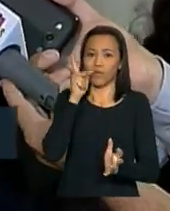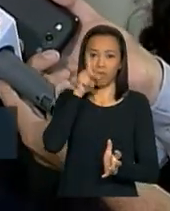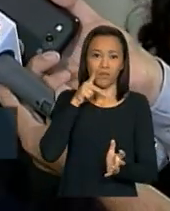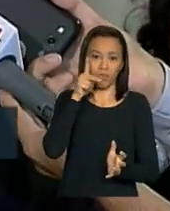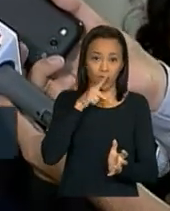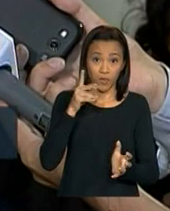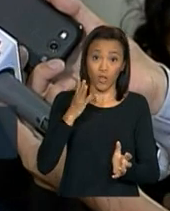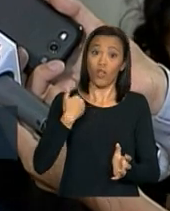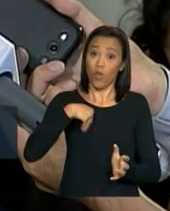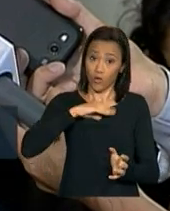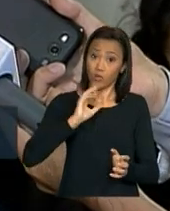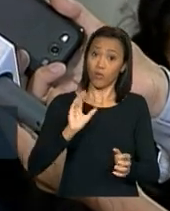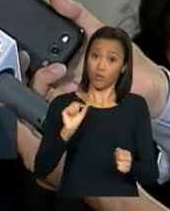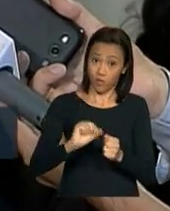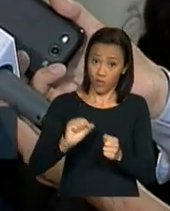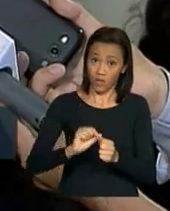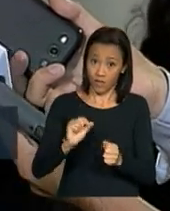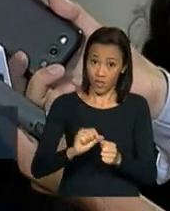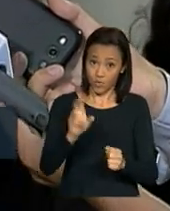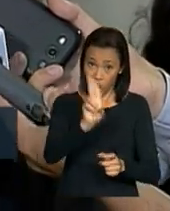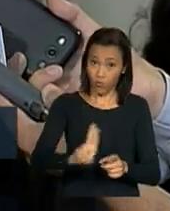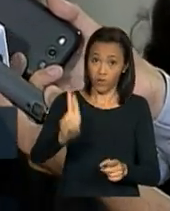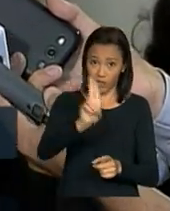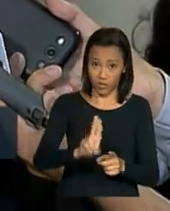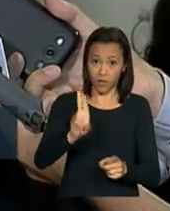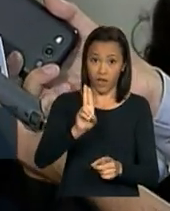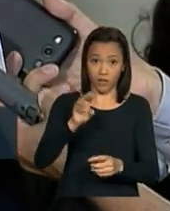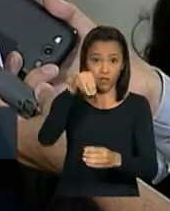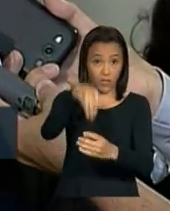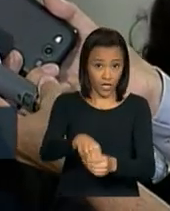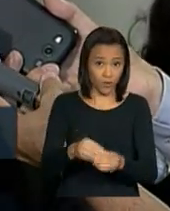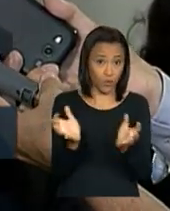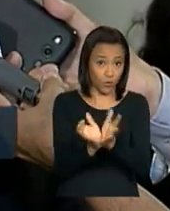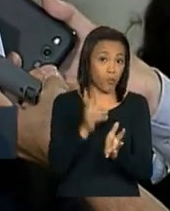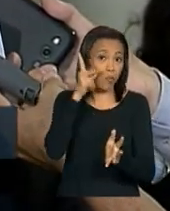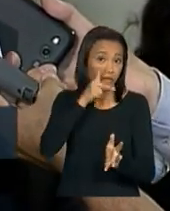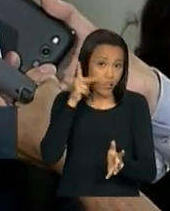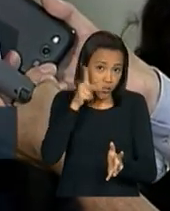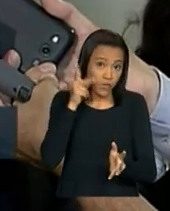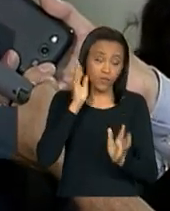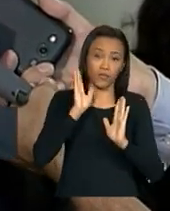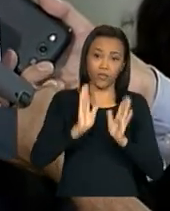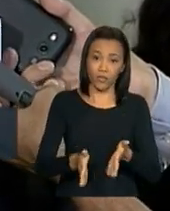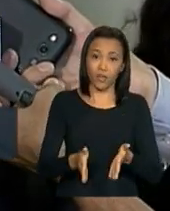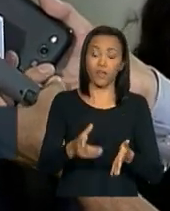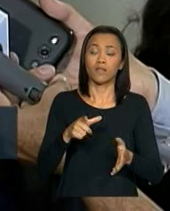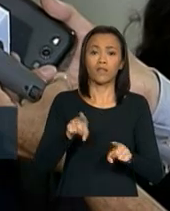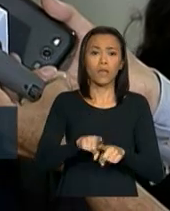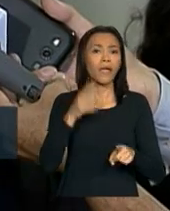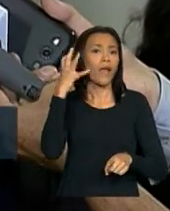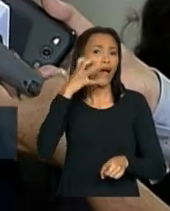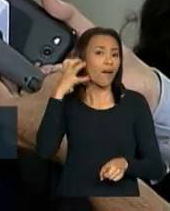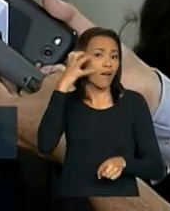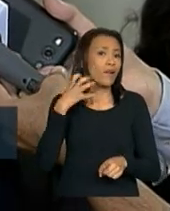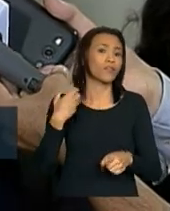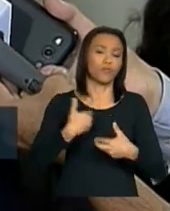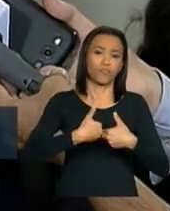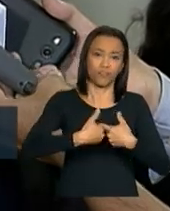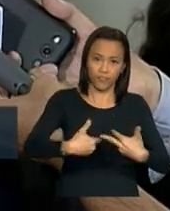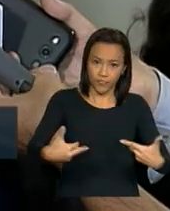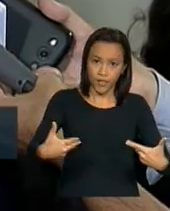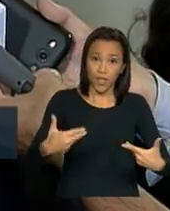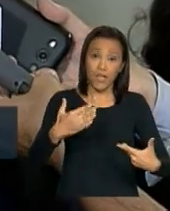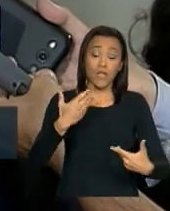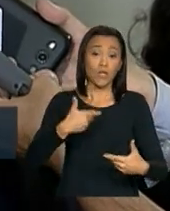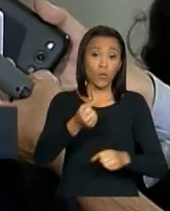Construímos uma universidade do partido, Universidade Leonel Brizola, Rádio Legalidade, o novo portal, e fizemos o ano